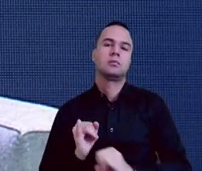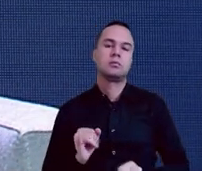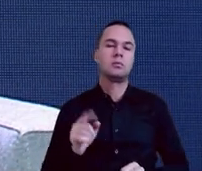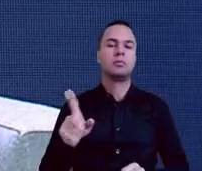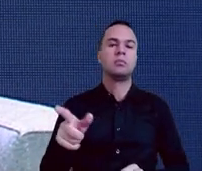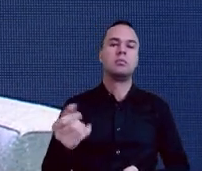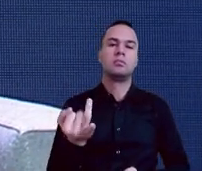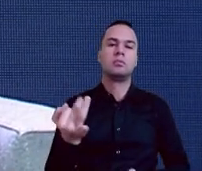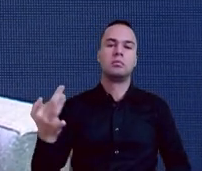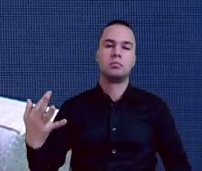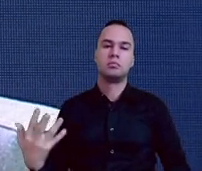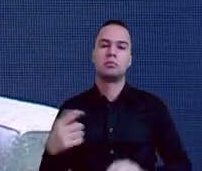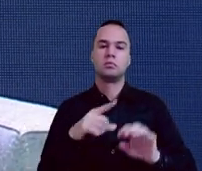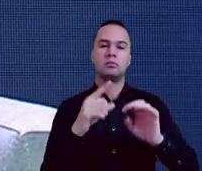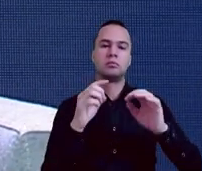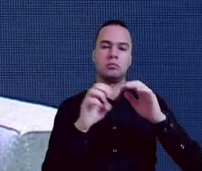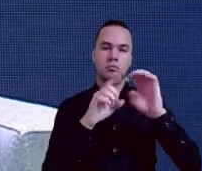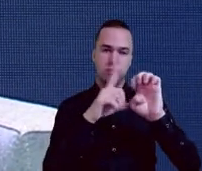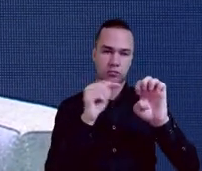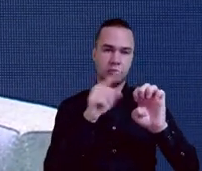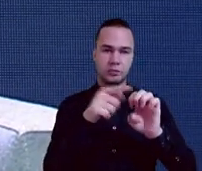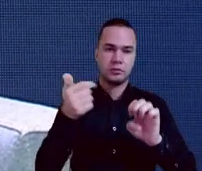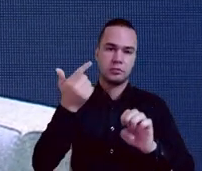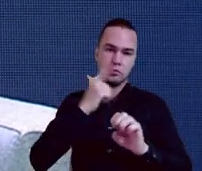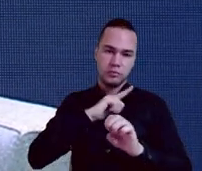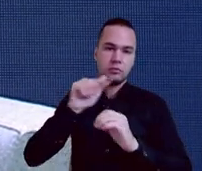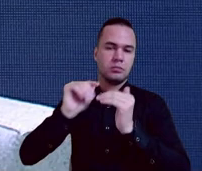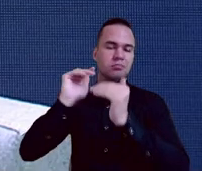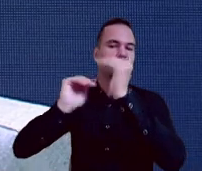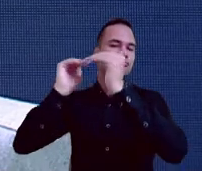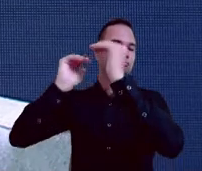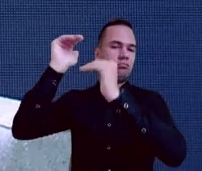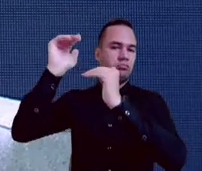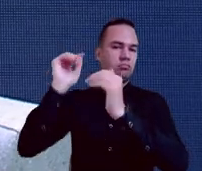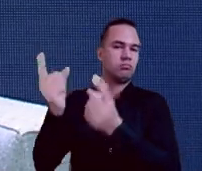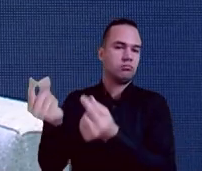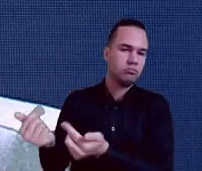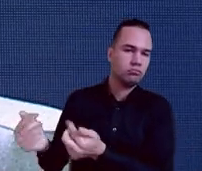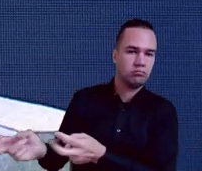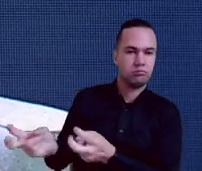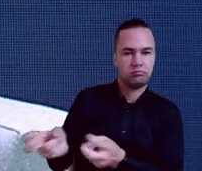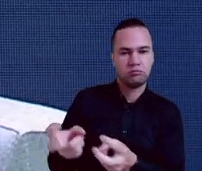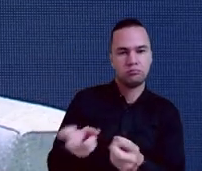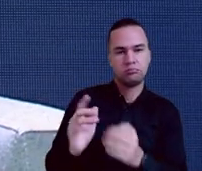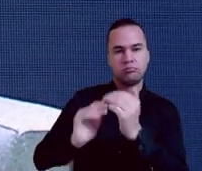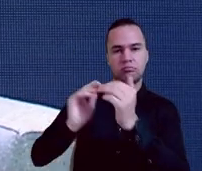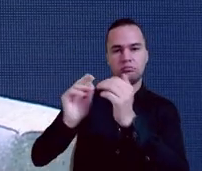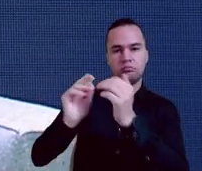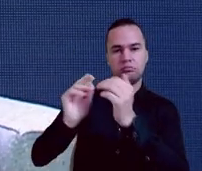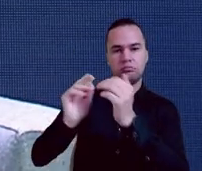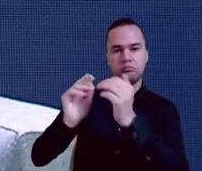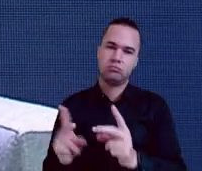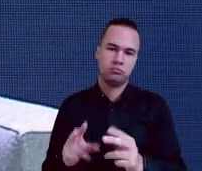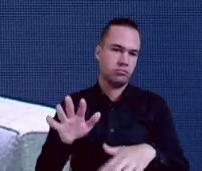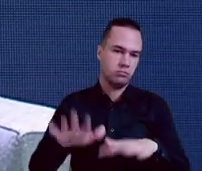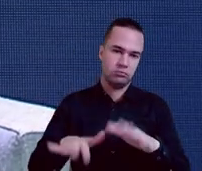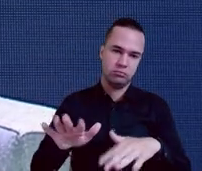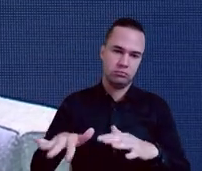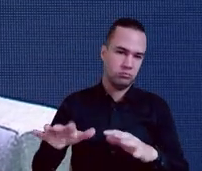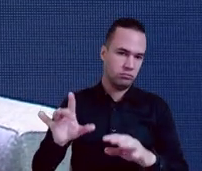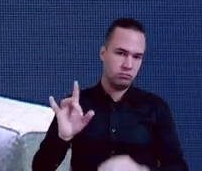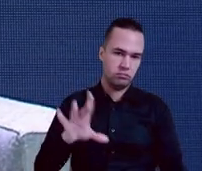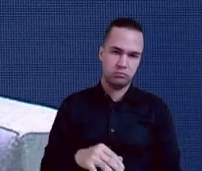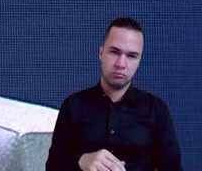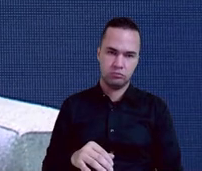de empreendedores que fliparam a empresa né captaram muito dinheiro cresceram e Venderam as vezes nem captaram cresceram Venderam mas é tipo